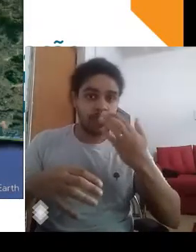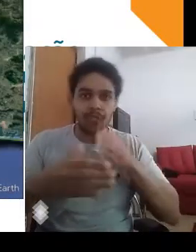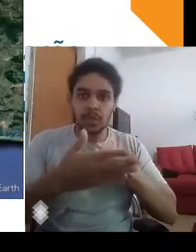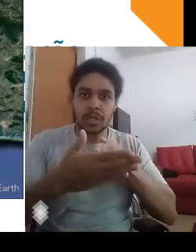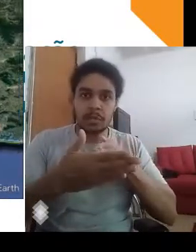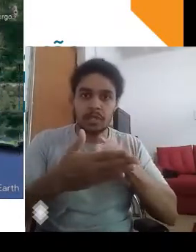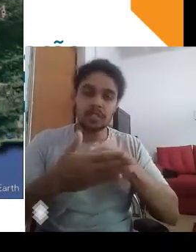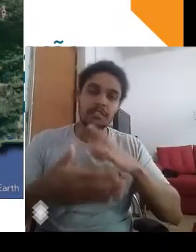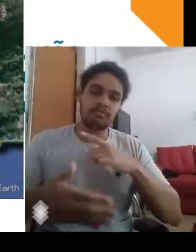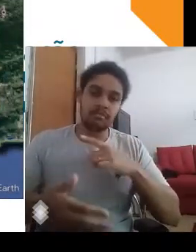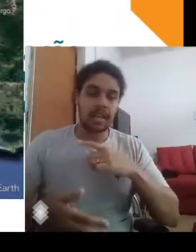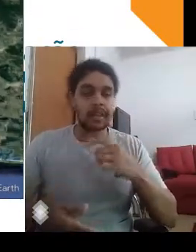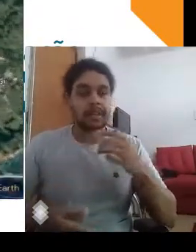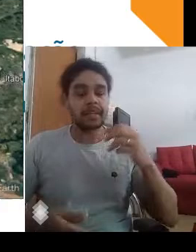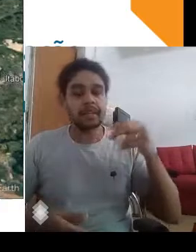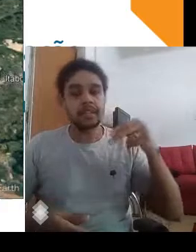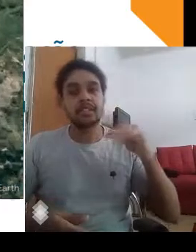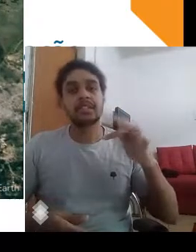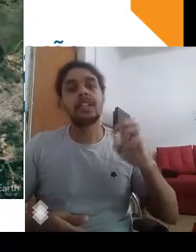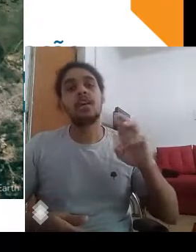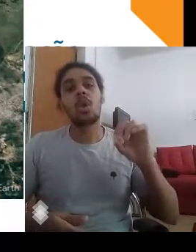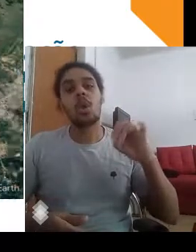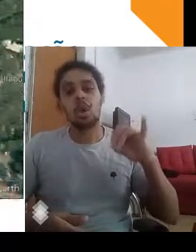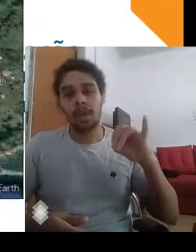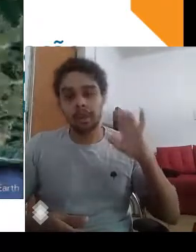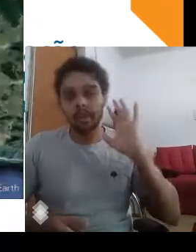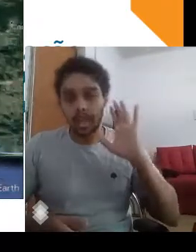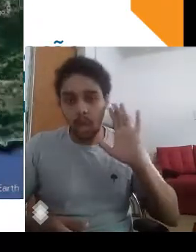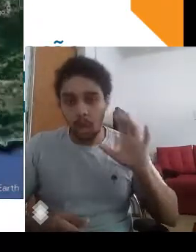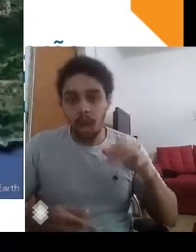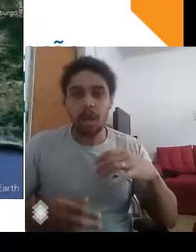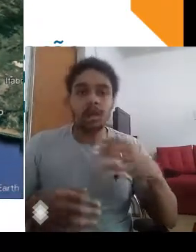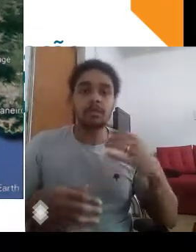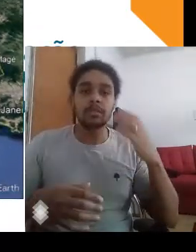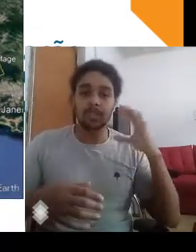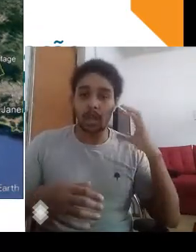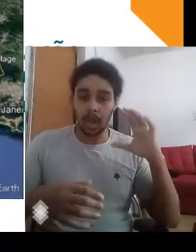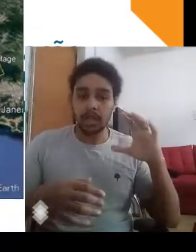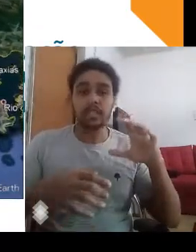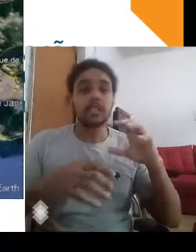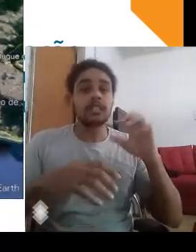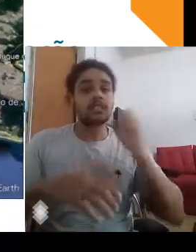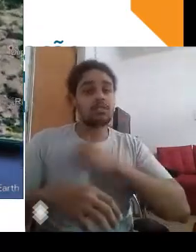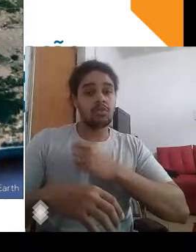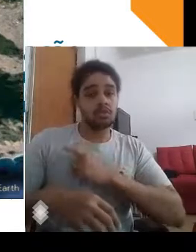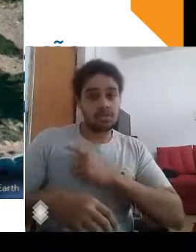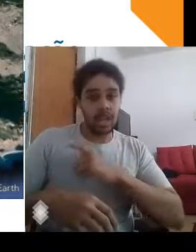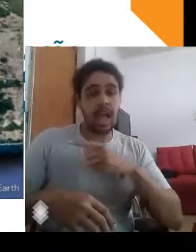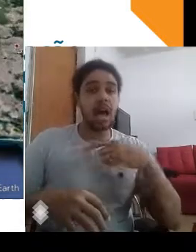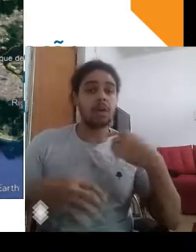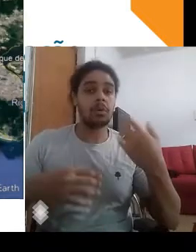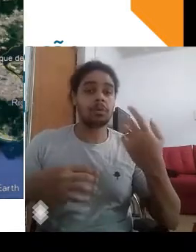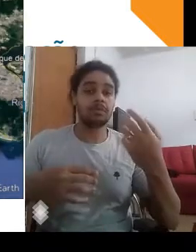várias cidades onde a gente não consegue ver os limites definidos. Nessa imagem aí, o que está em verde representa a vegetação